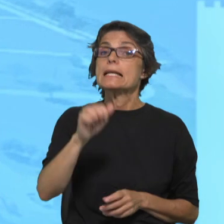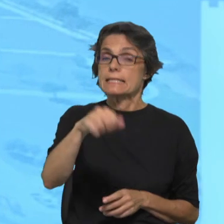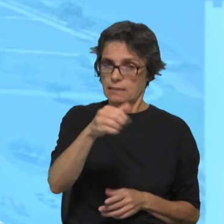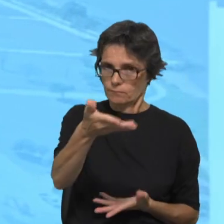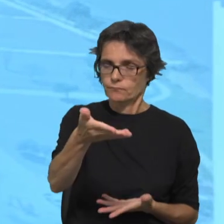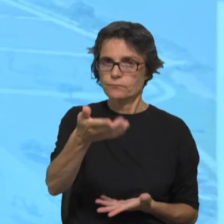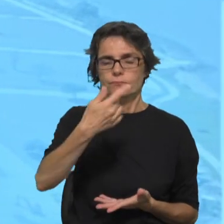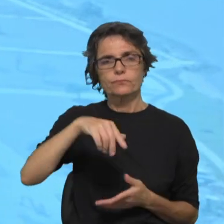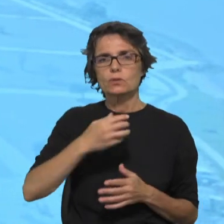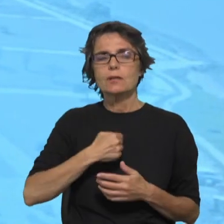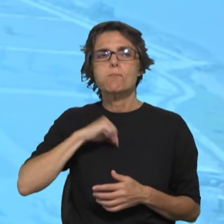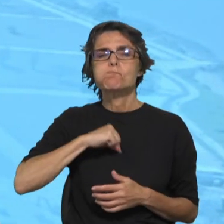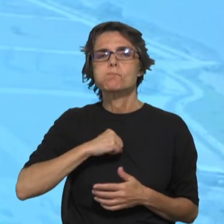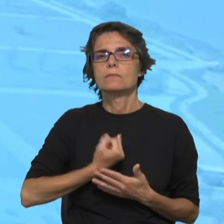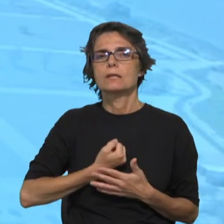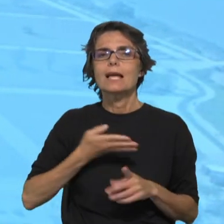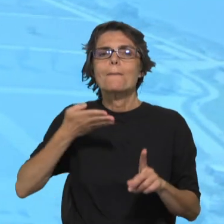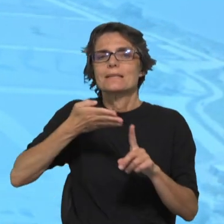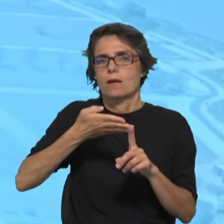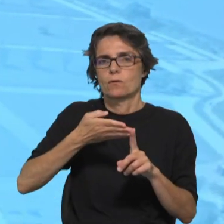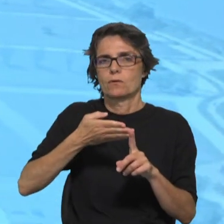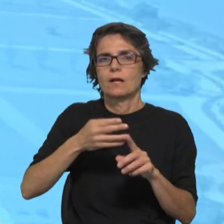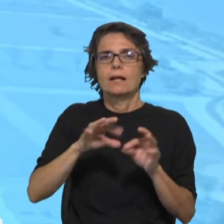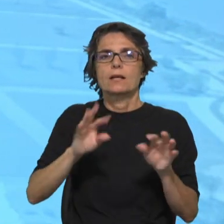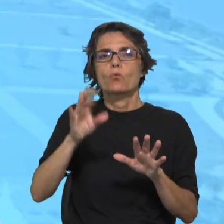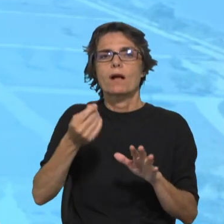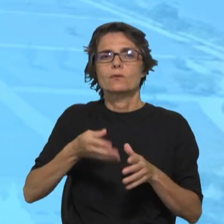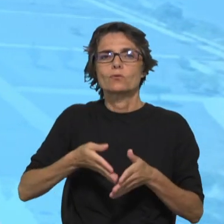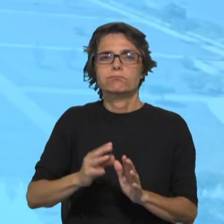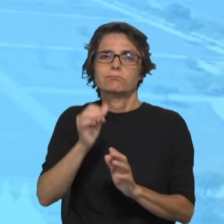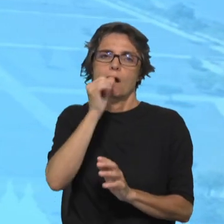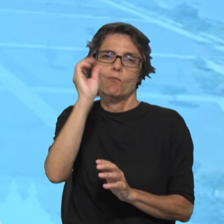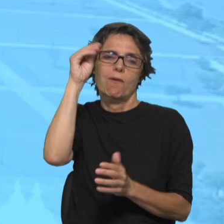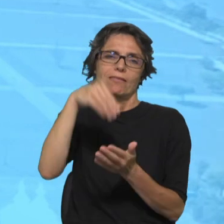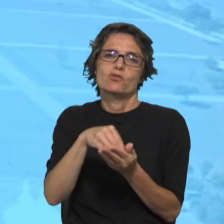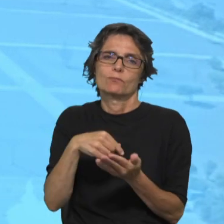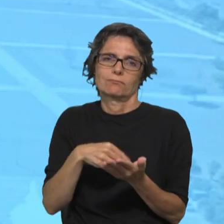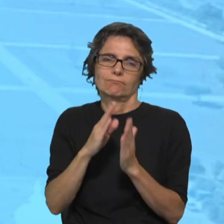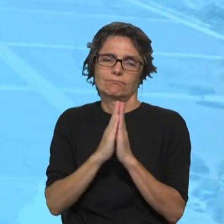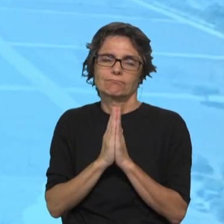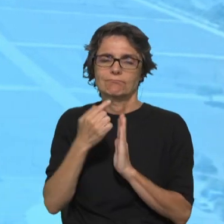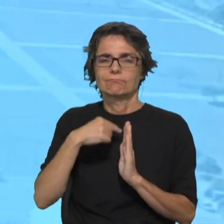missionário que nós recebemos no batismo, não é? Como disse. E isso é que nos leva a partir,